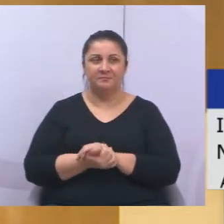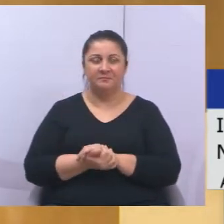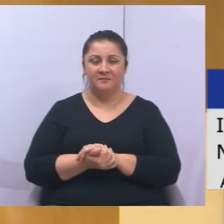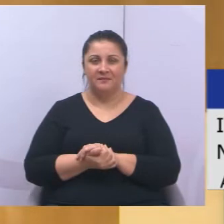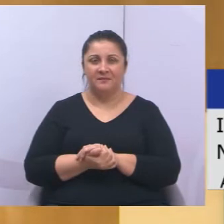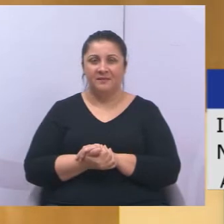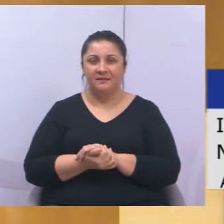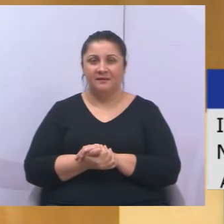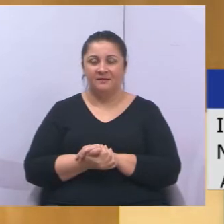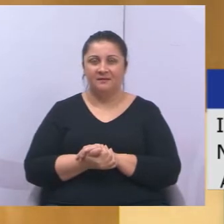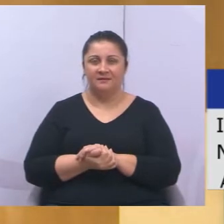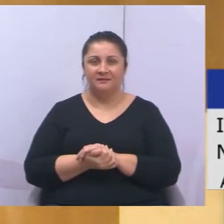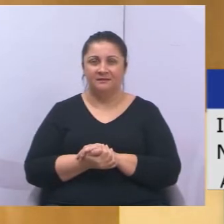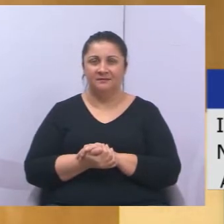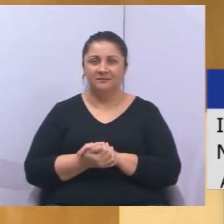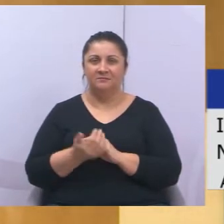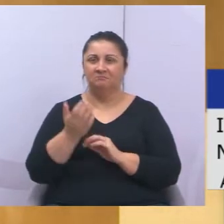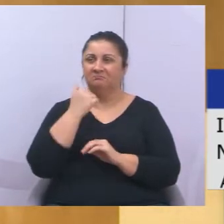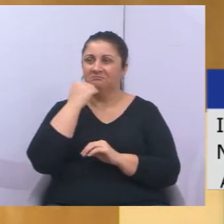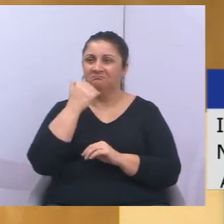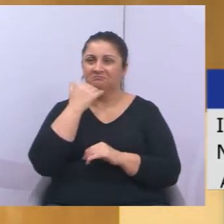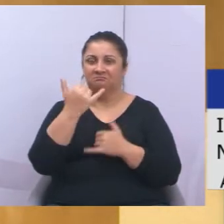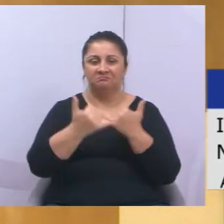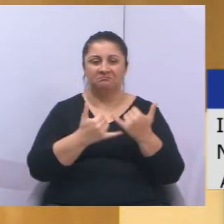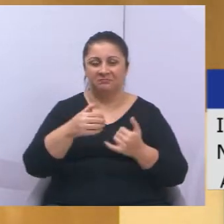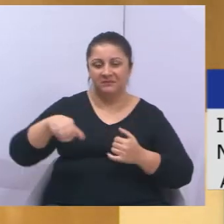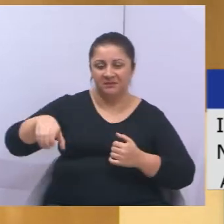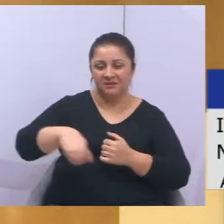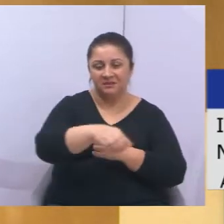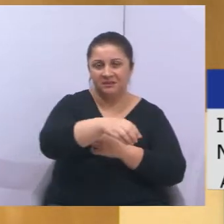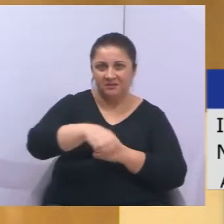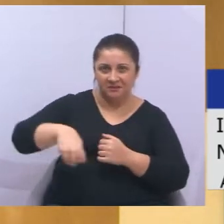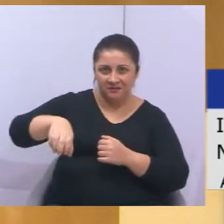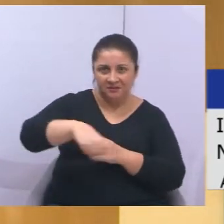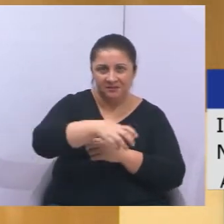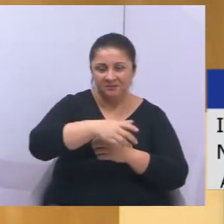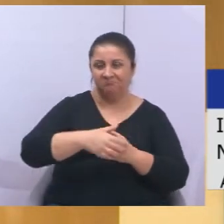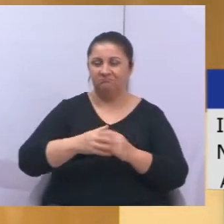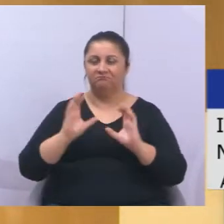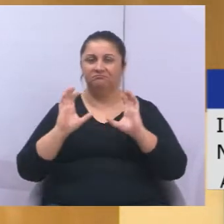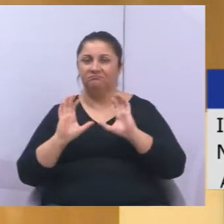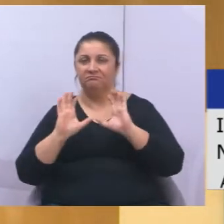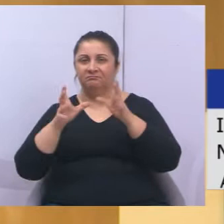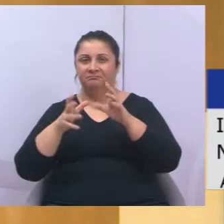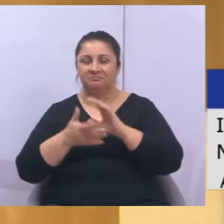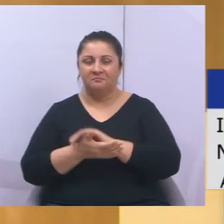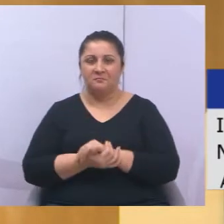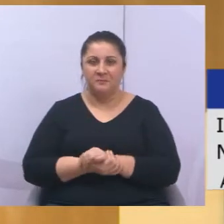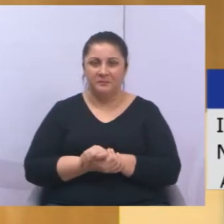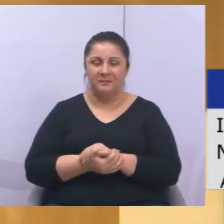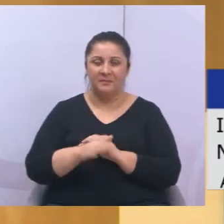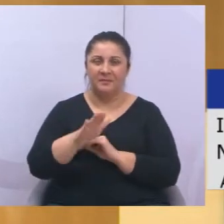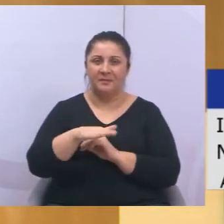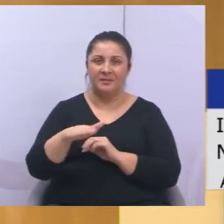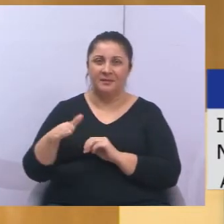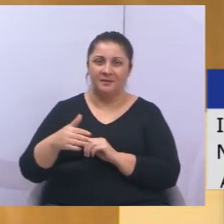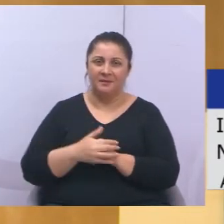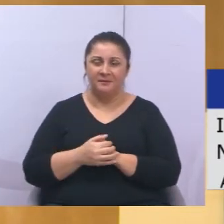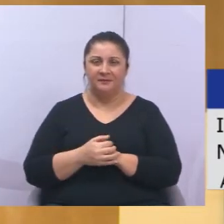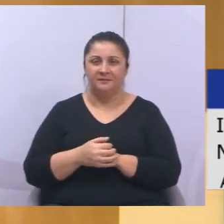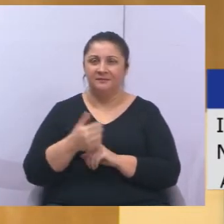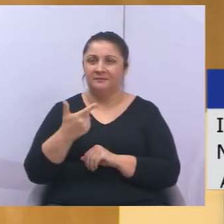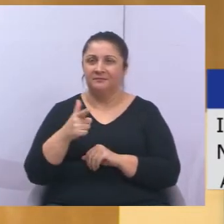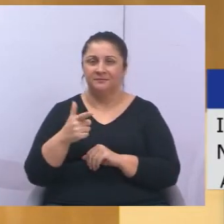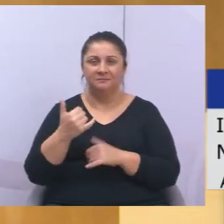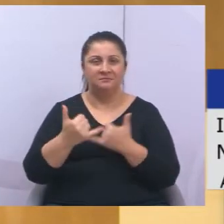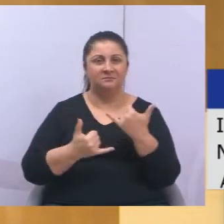vê, hoje já não brinca mais de carrinho, já não brinca mais de bola, a criança não tem mais essas